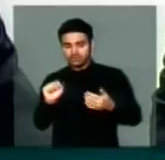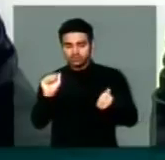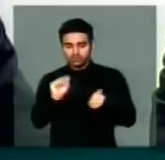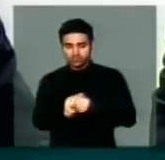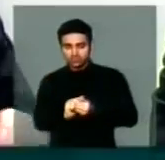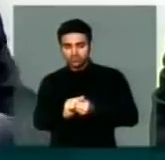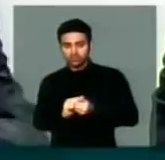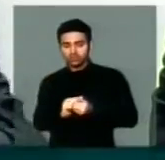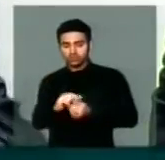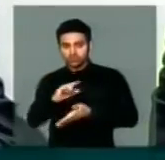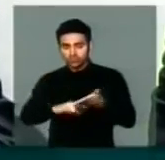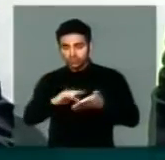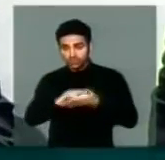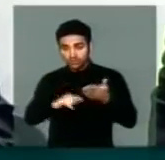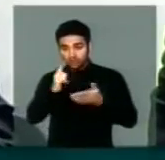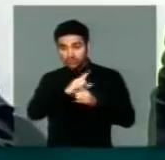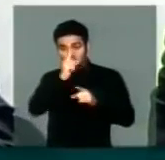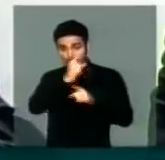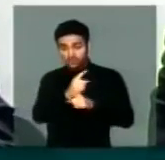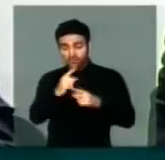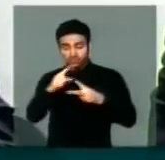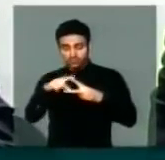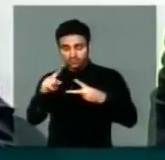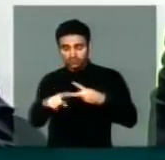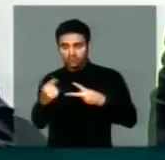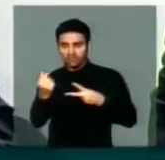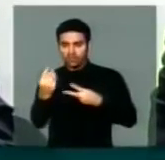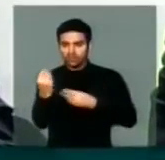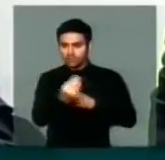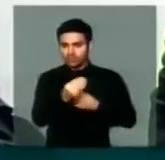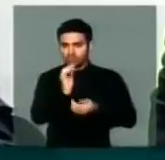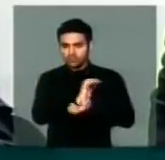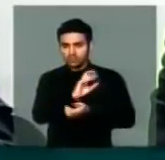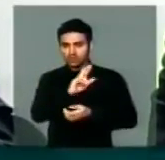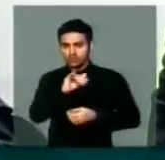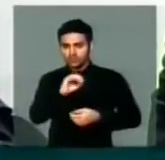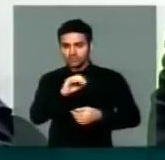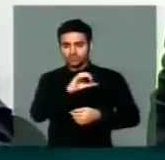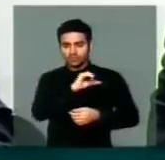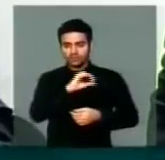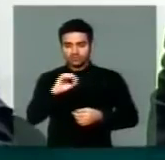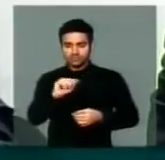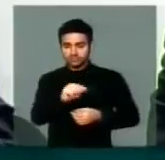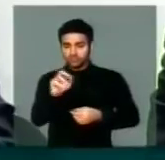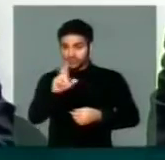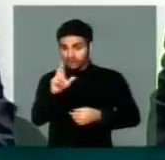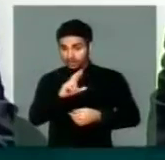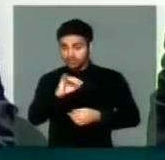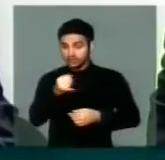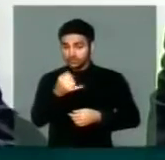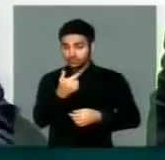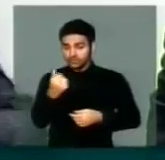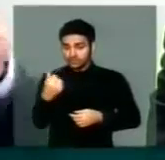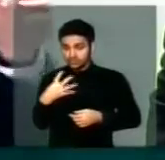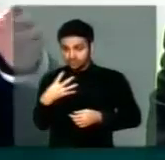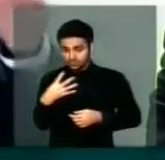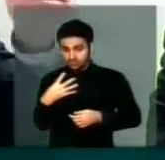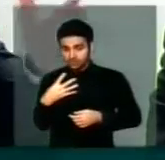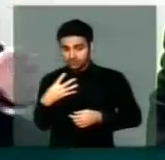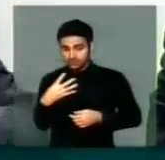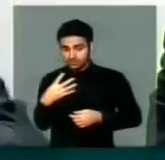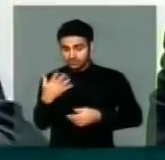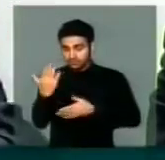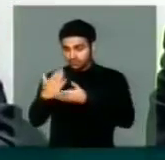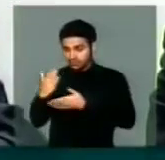documento Transcareca, identifica 2 valores entregues no Rio de Janeiro, um de R$900 mil, ocorrido em janeiro de 2014, nada a ver